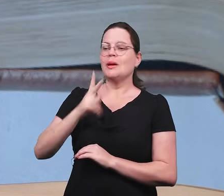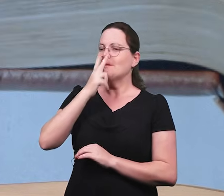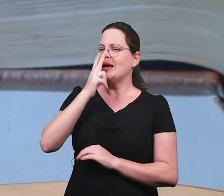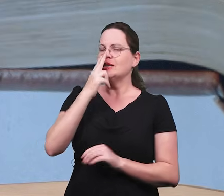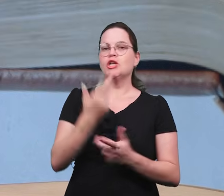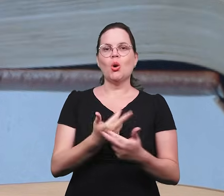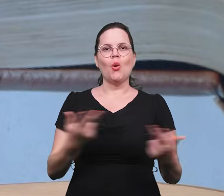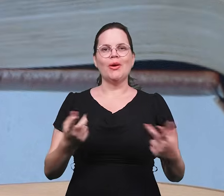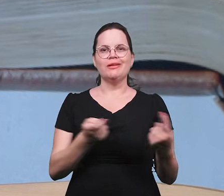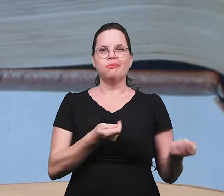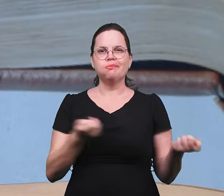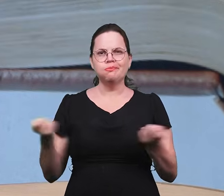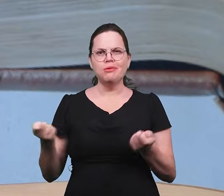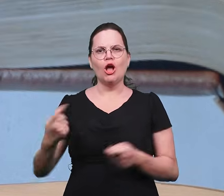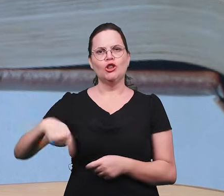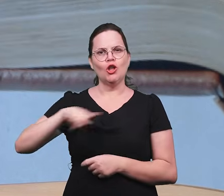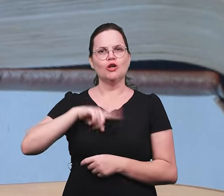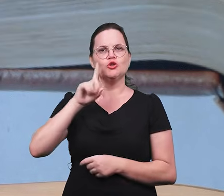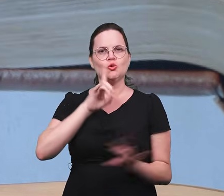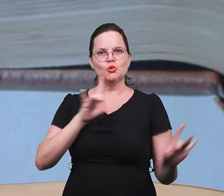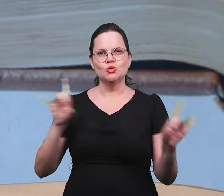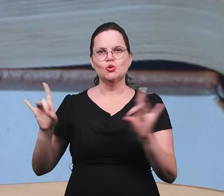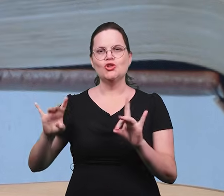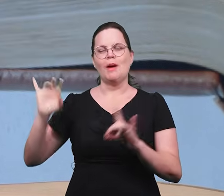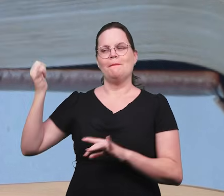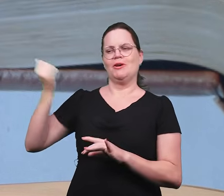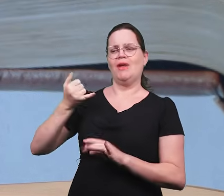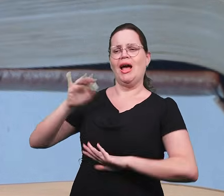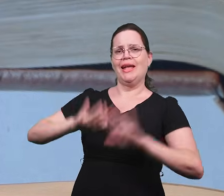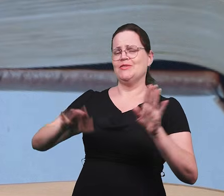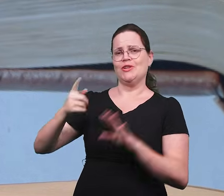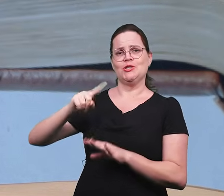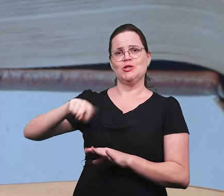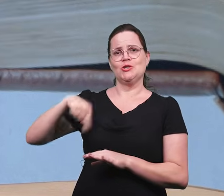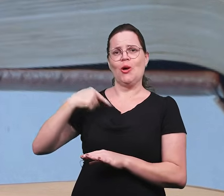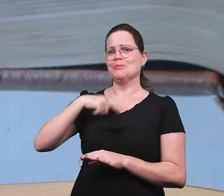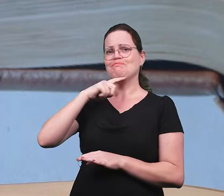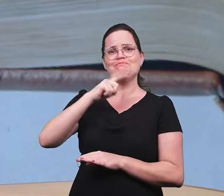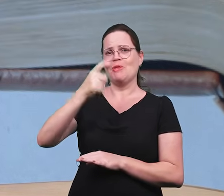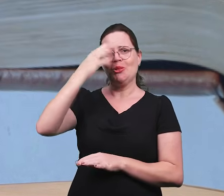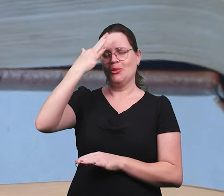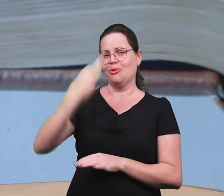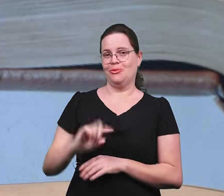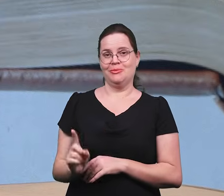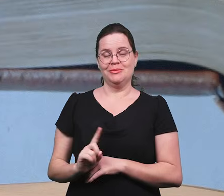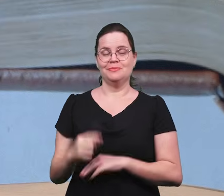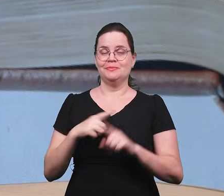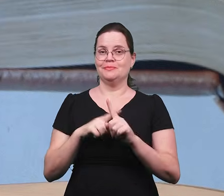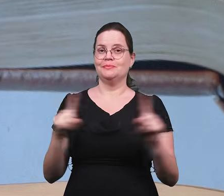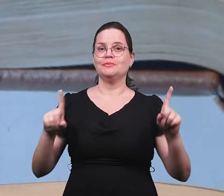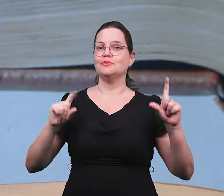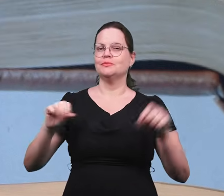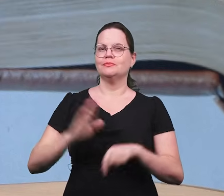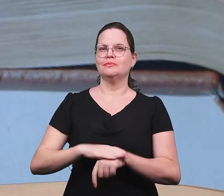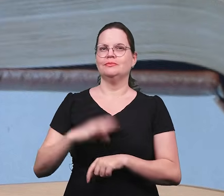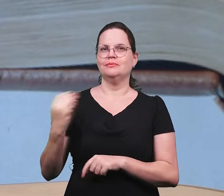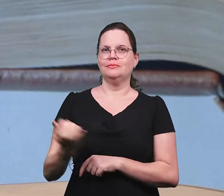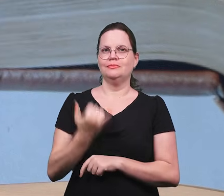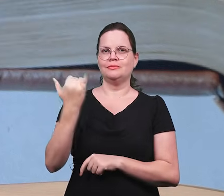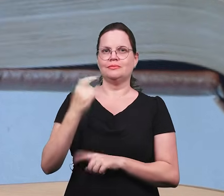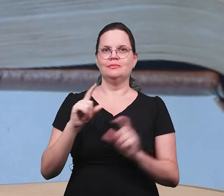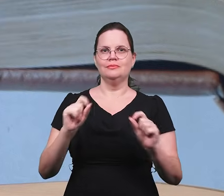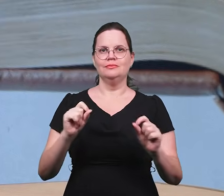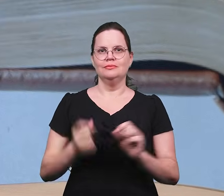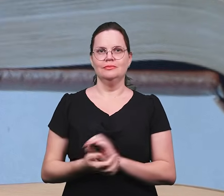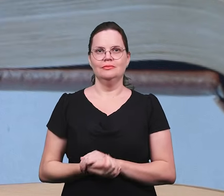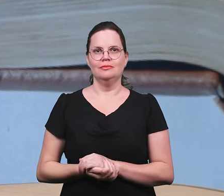o nosso cotidiano para falar conosco e nós não entendemos. Mas o mais importante aqui é que Jesus